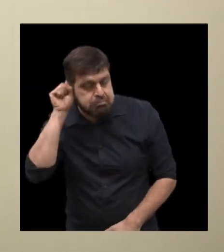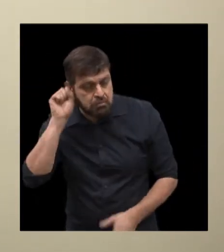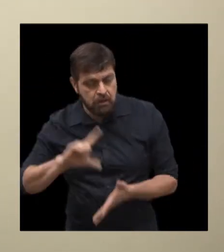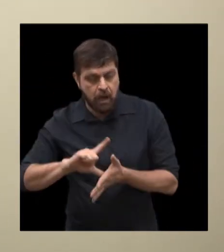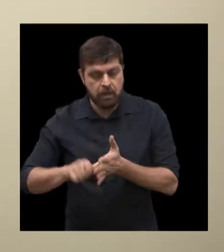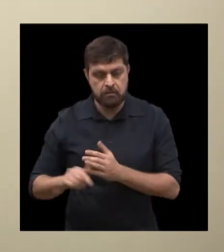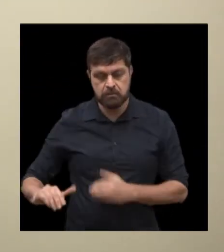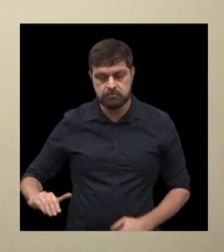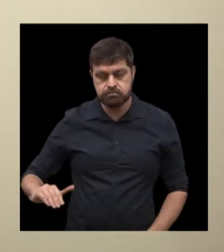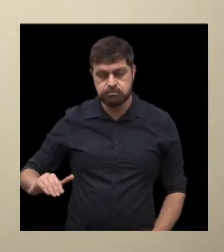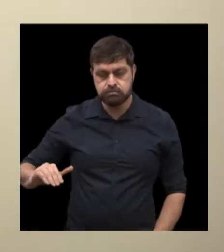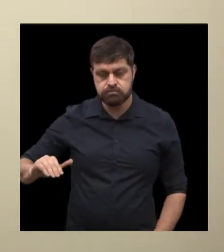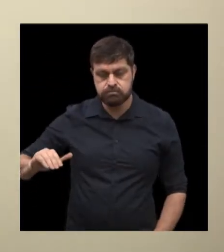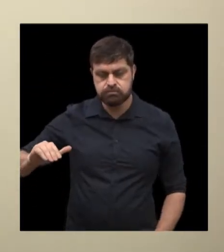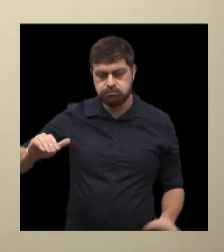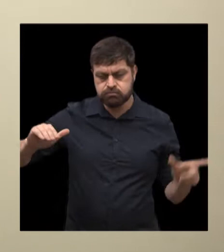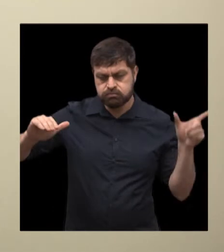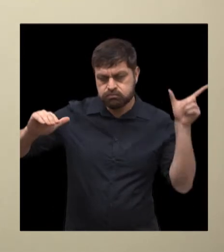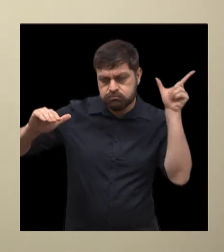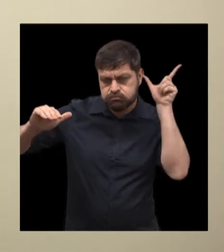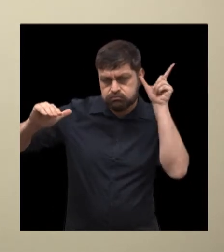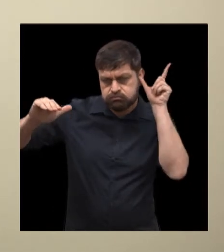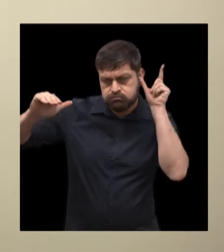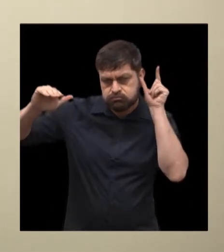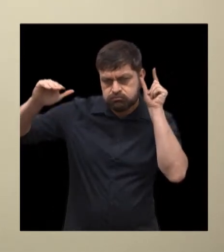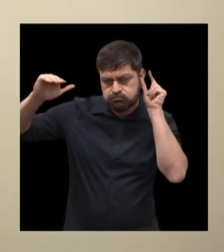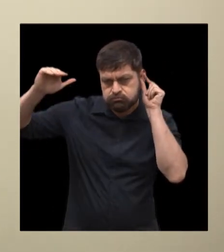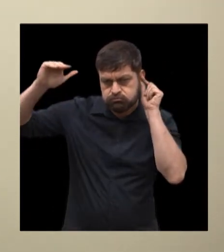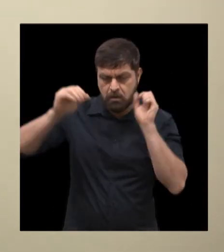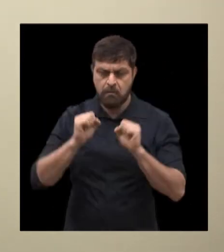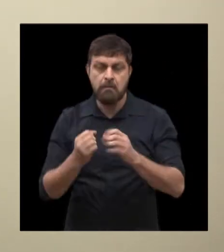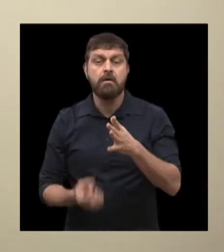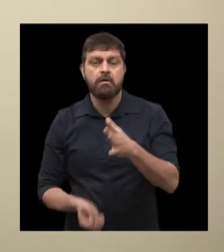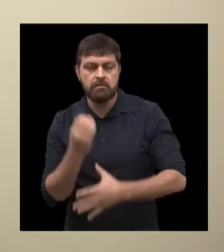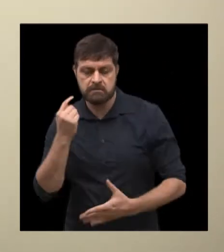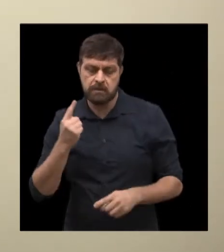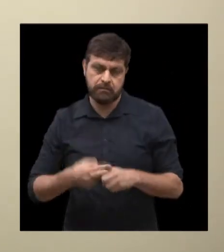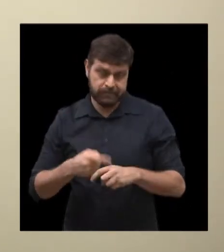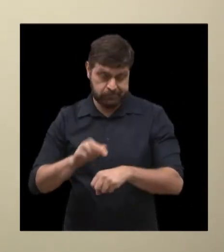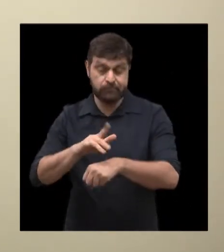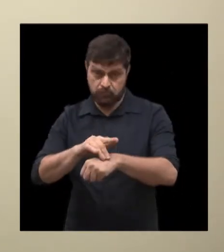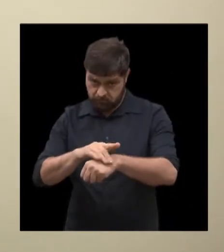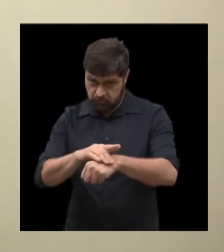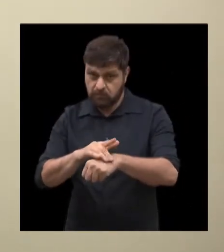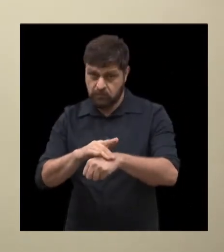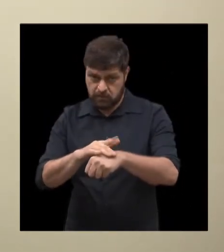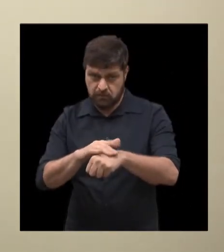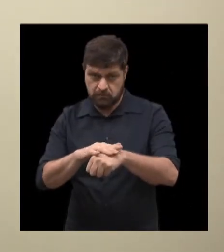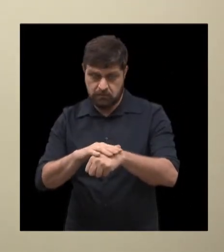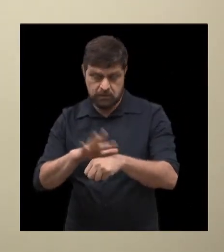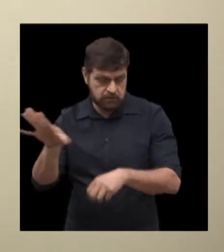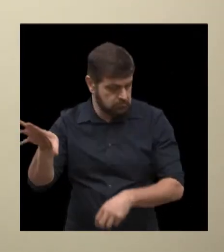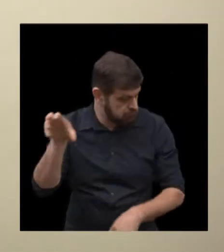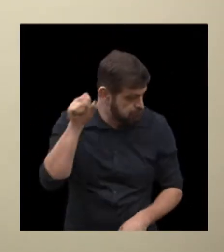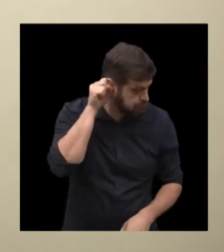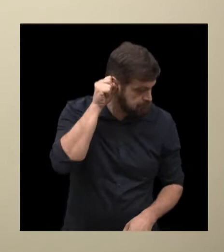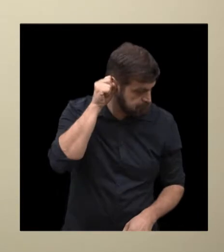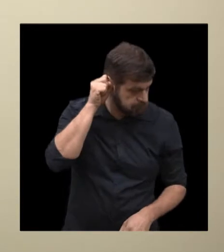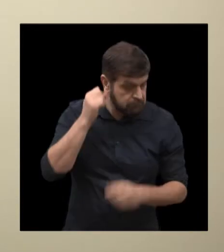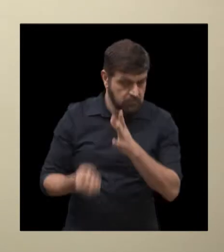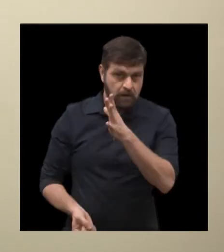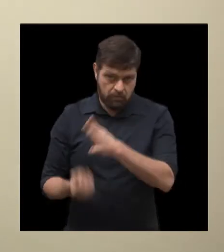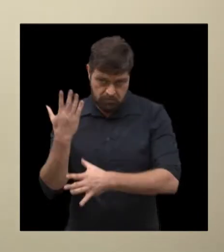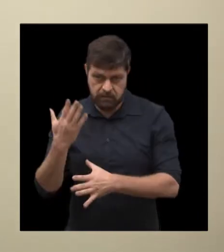ela vai perdendo ao longo do tempo. Isso pode acontecer por inúmeras patologias que acometem a saúde auditiva ao longo